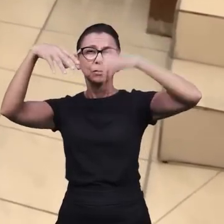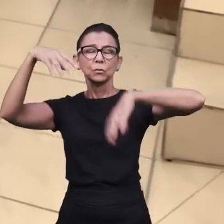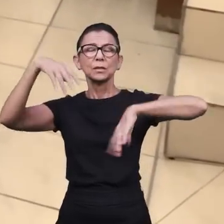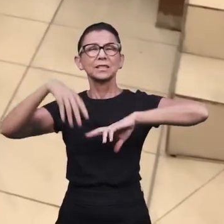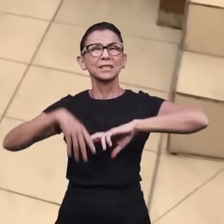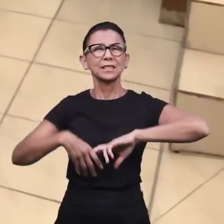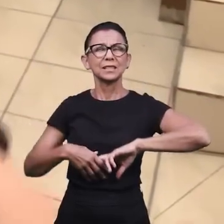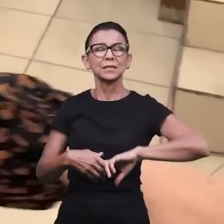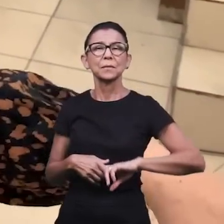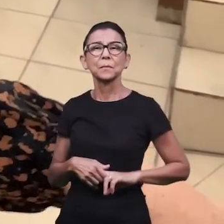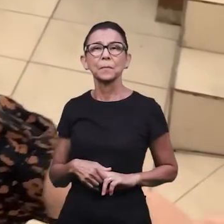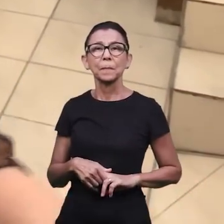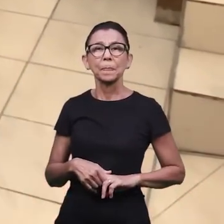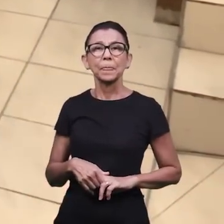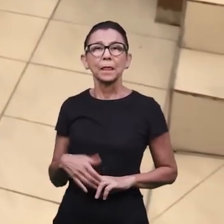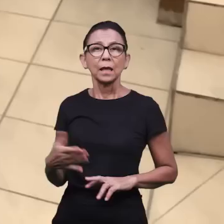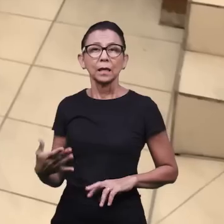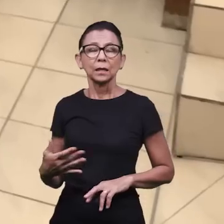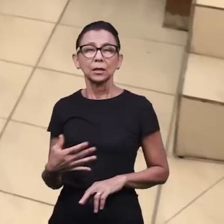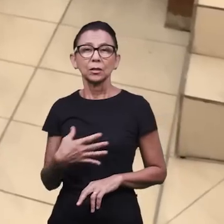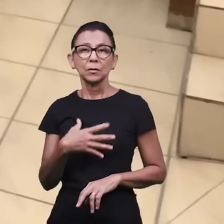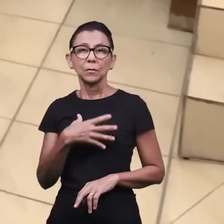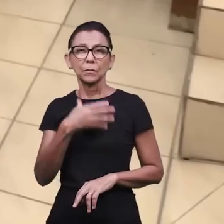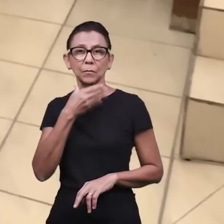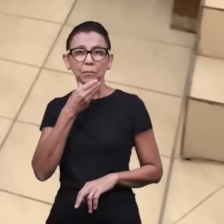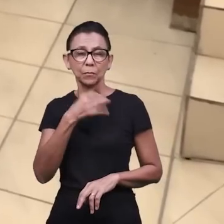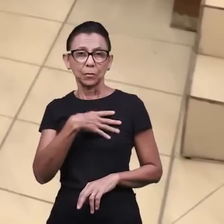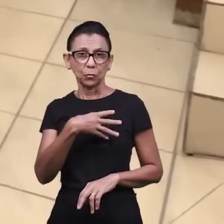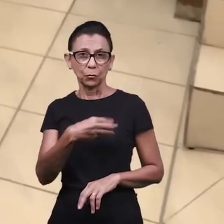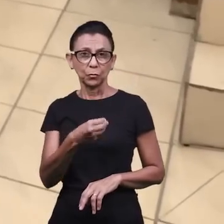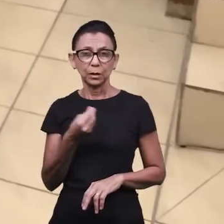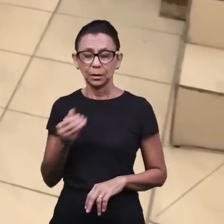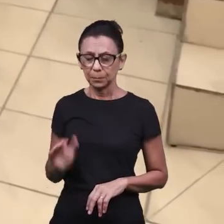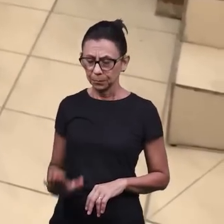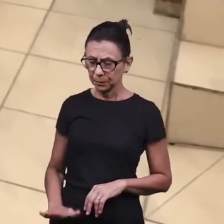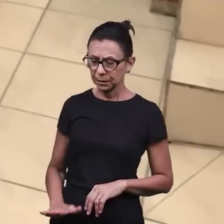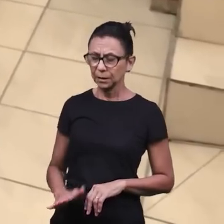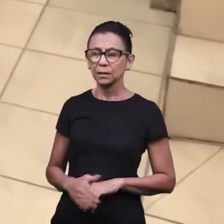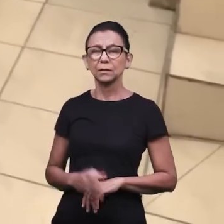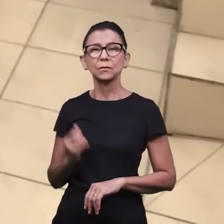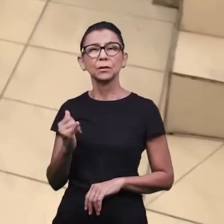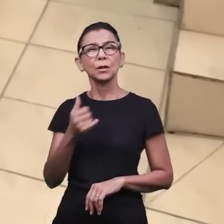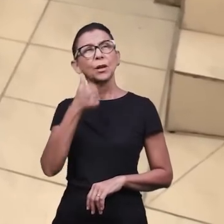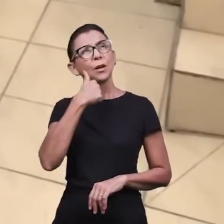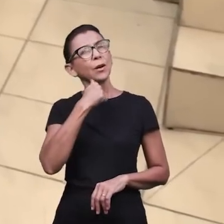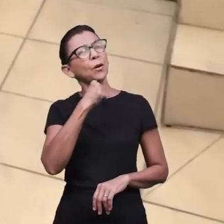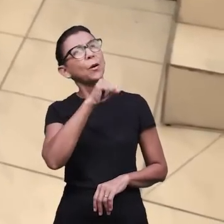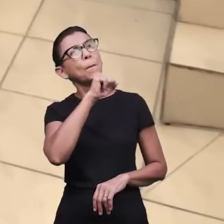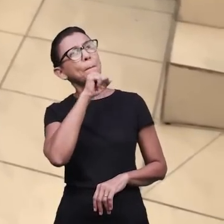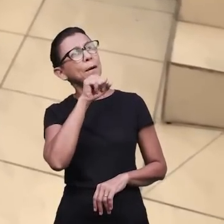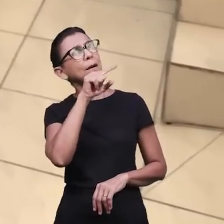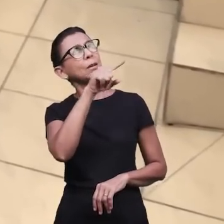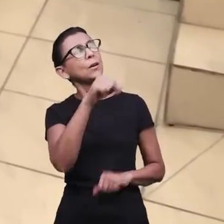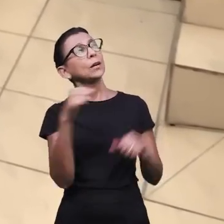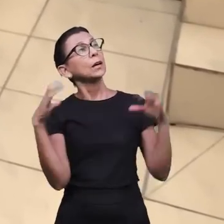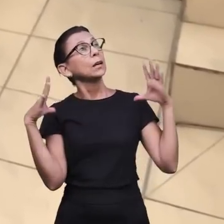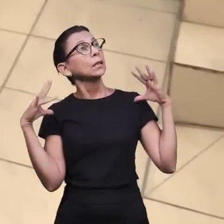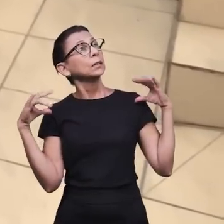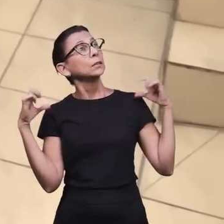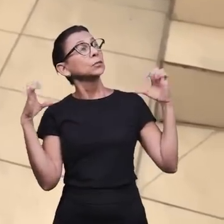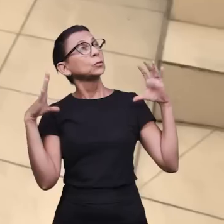Aí o meu filho, que era pequeno, devia ter uns 8 anos de idade, o Lucas, ele disse assim: mãe, são anjos, mãe. Eles